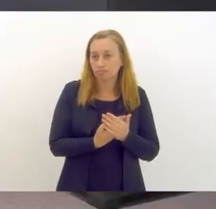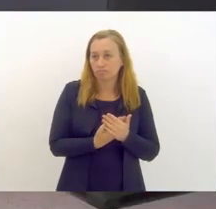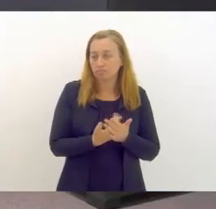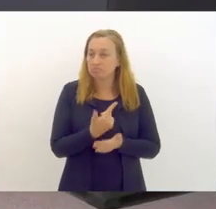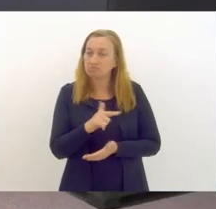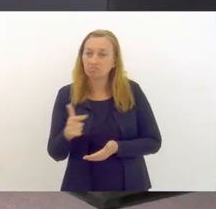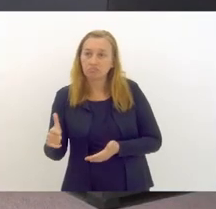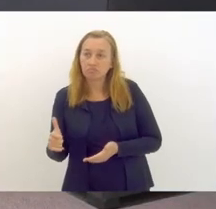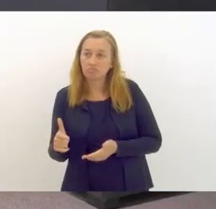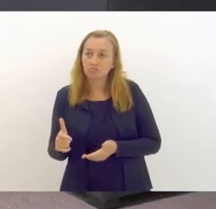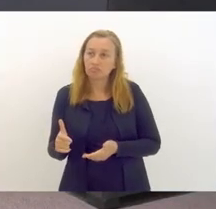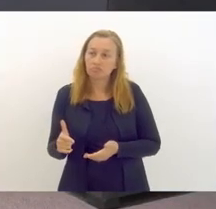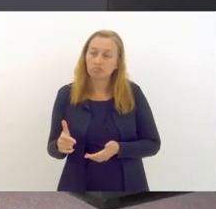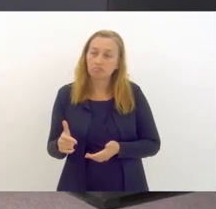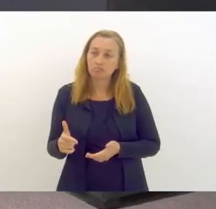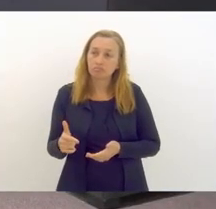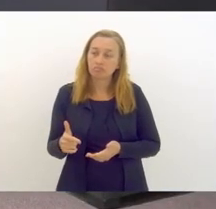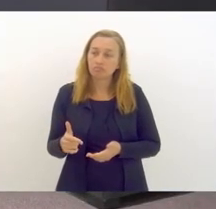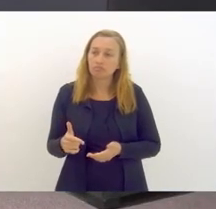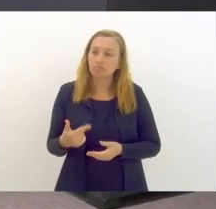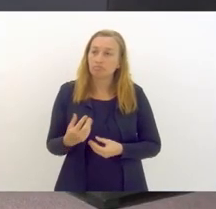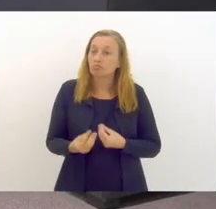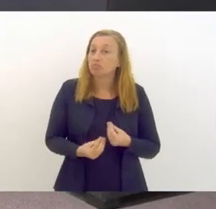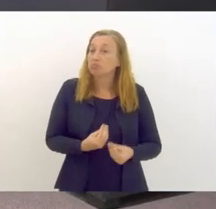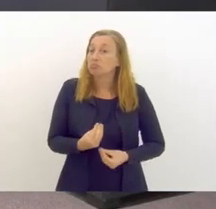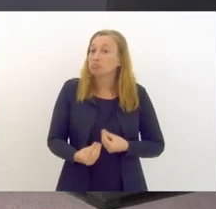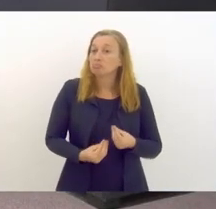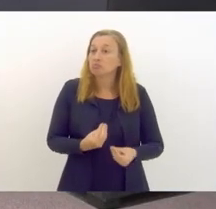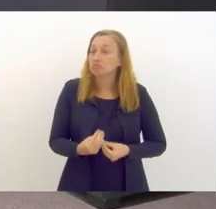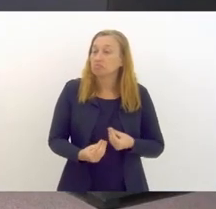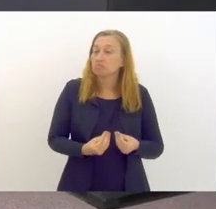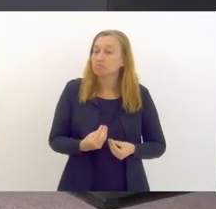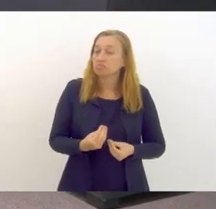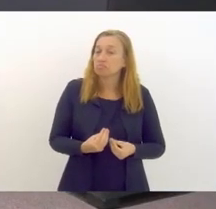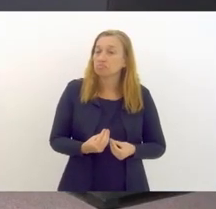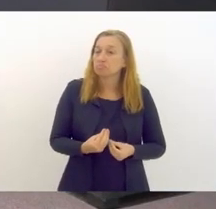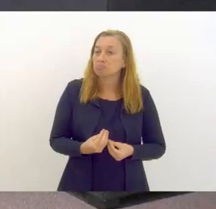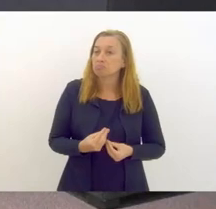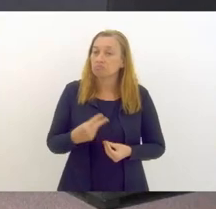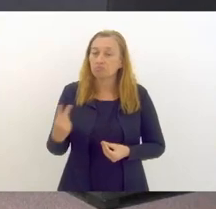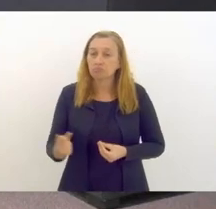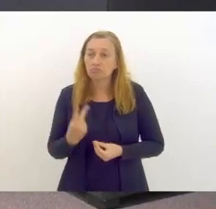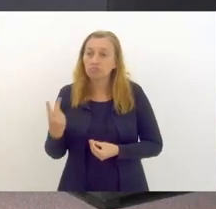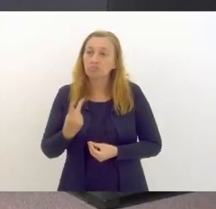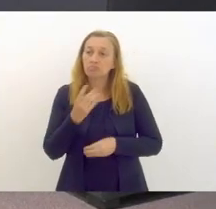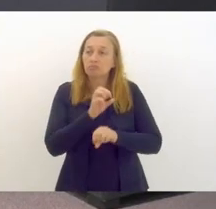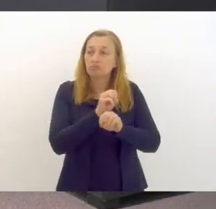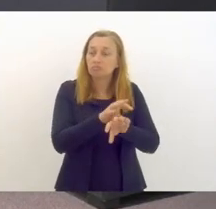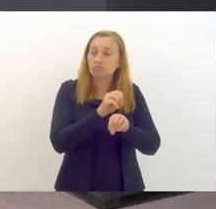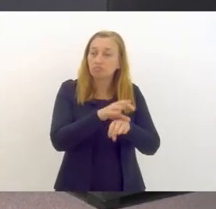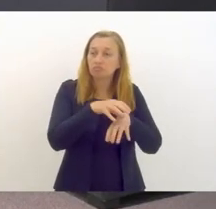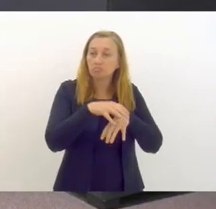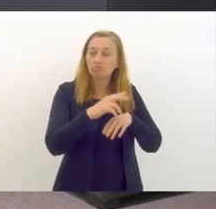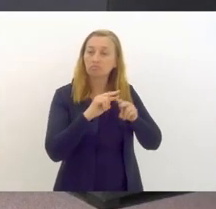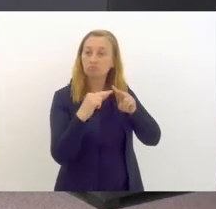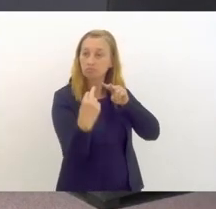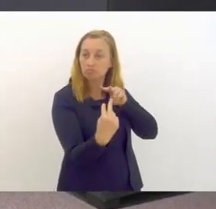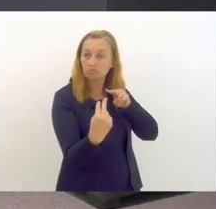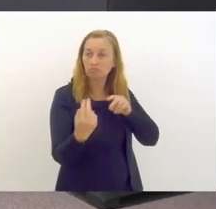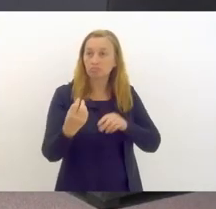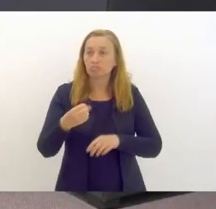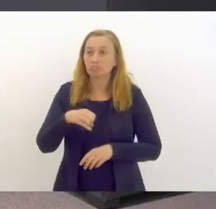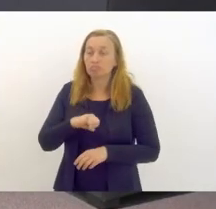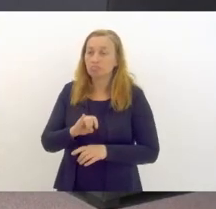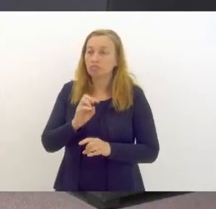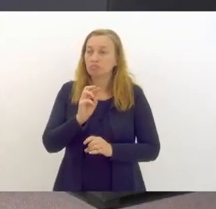não tivermos isso, não tem como priorizar uma educação digital se o Wi-Fi